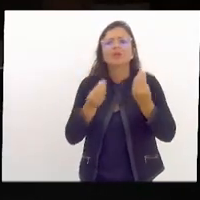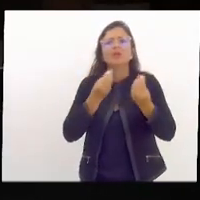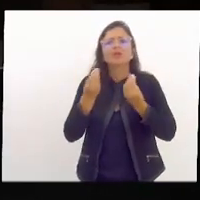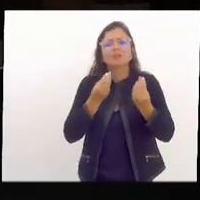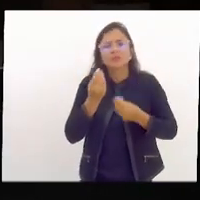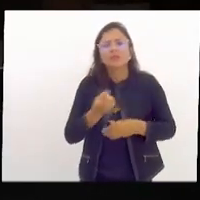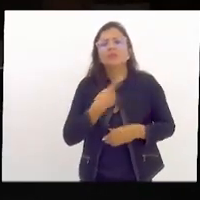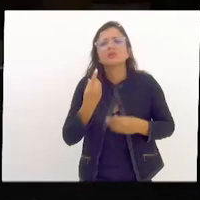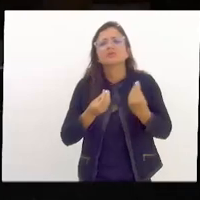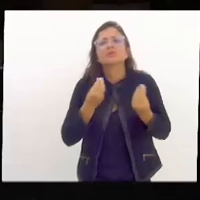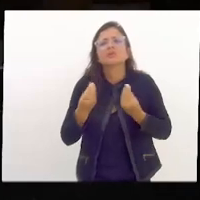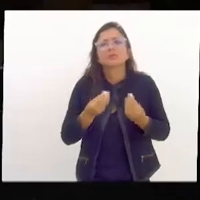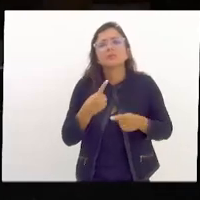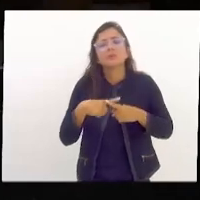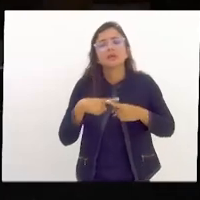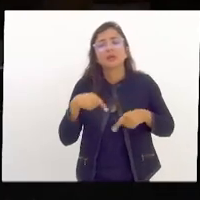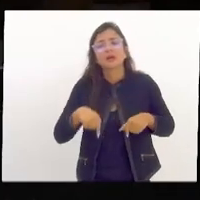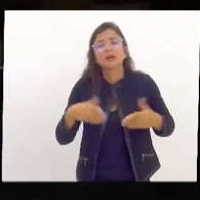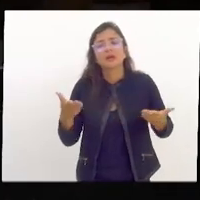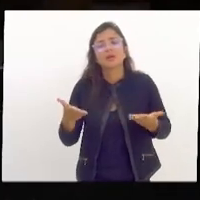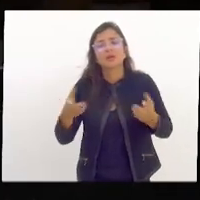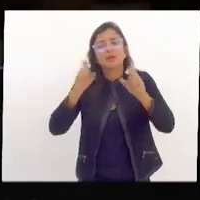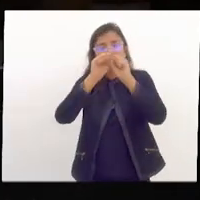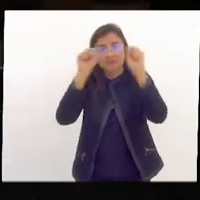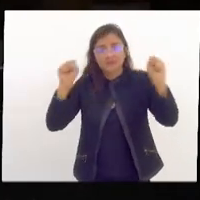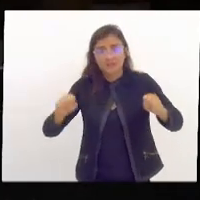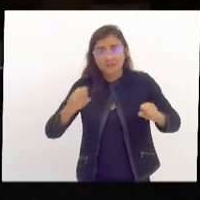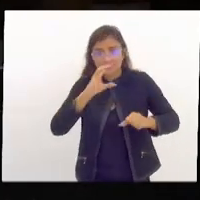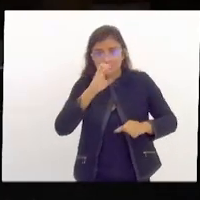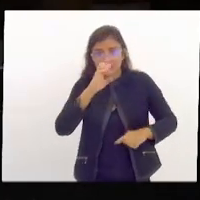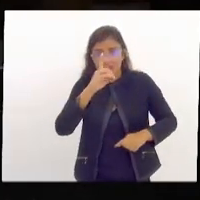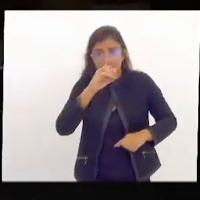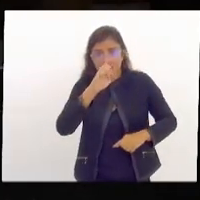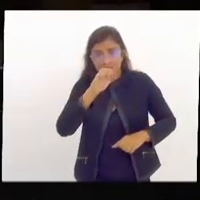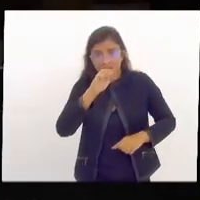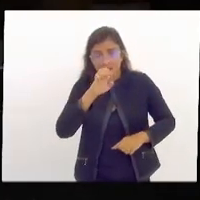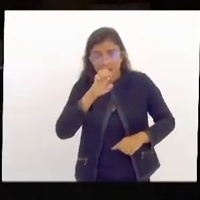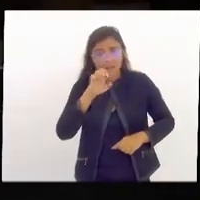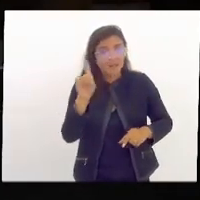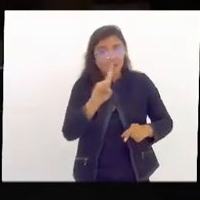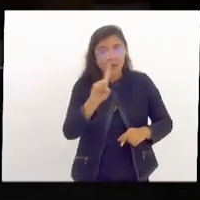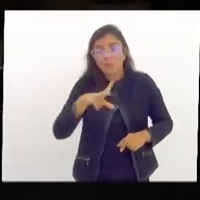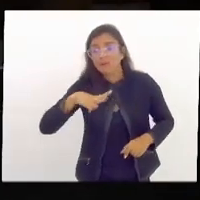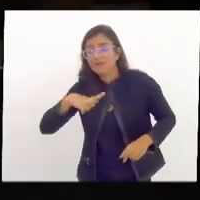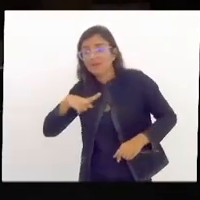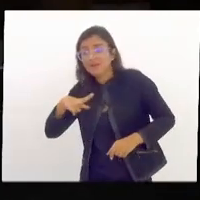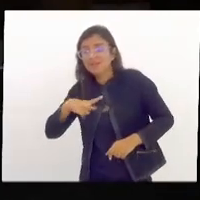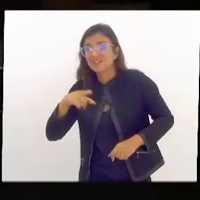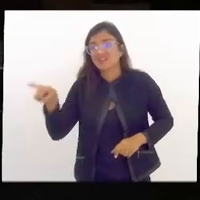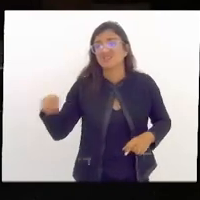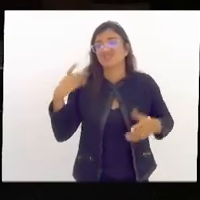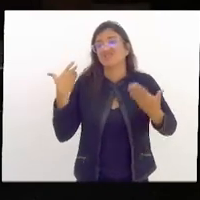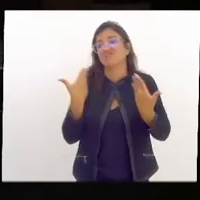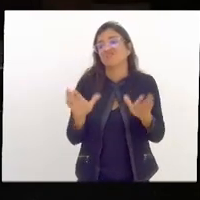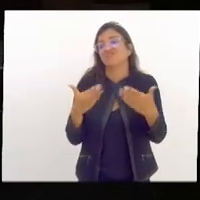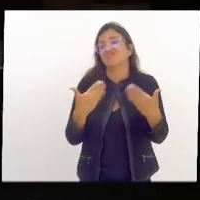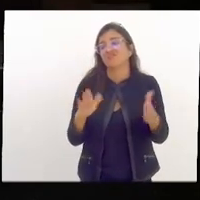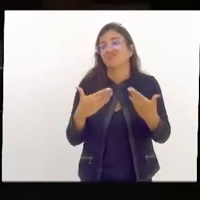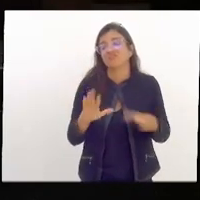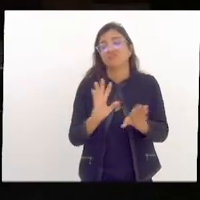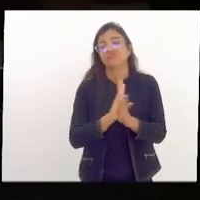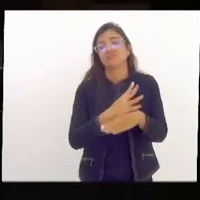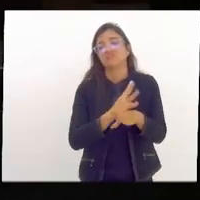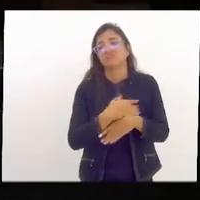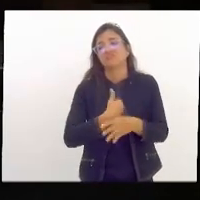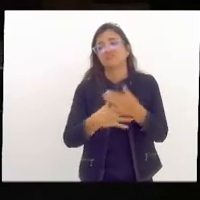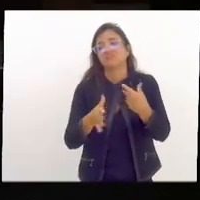essa situação se agora o sistema não é mais nas mãos da SEDAI, e sim da iniciativa privada, que não está preocupada em abastecer,